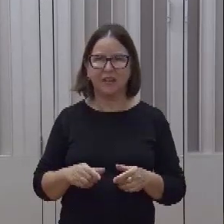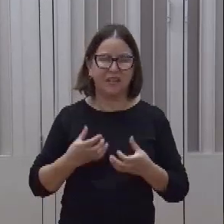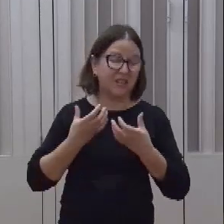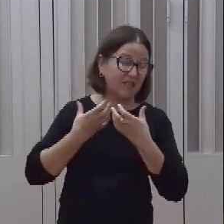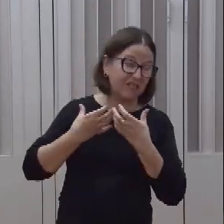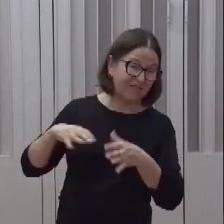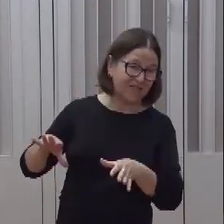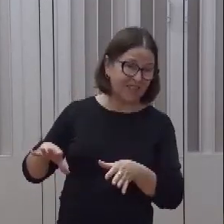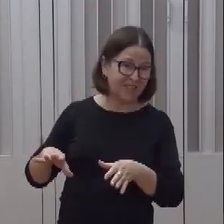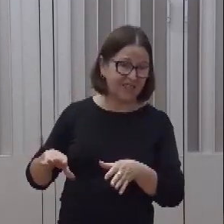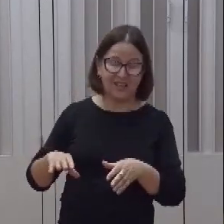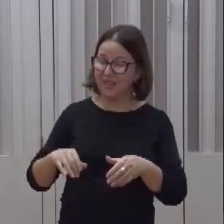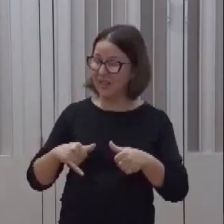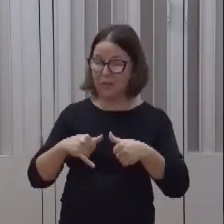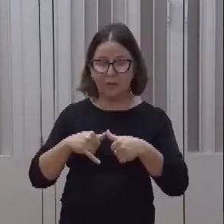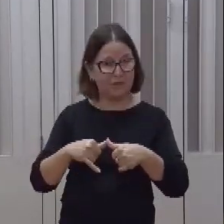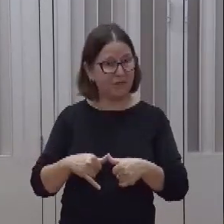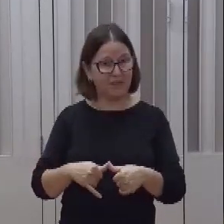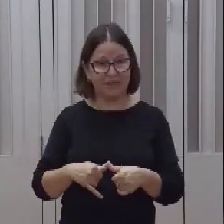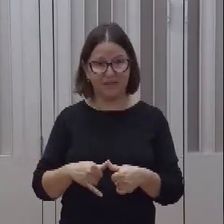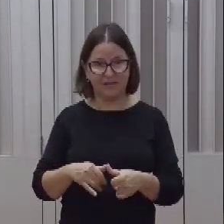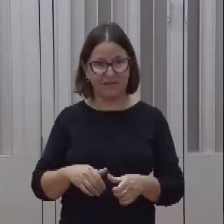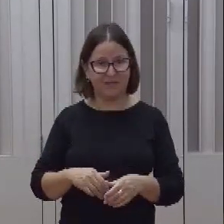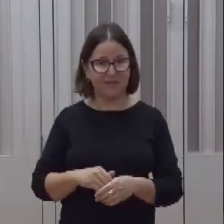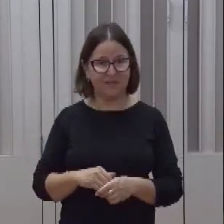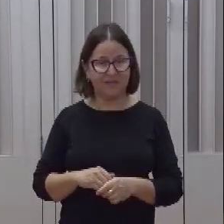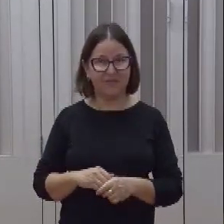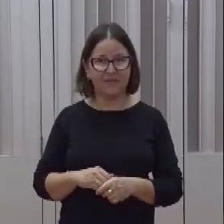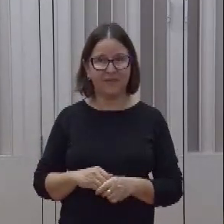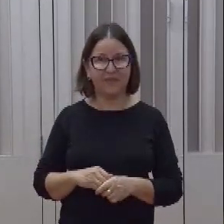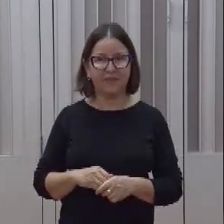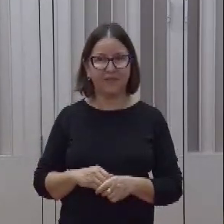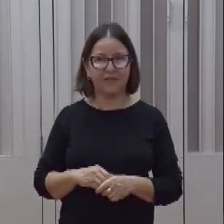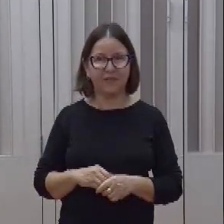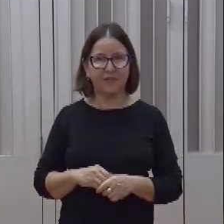quis, não estava nele.